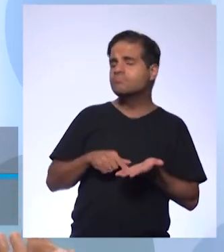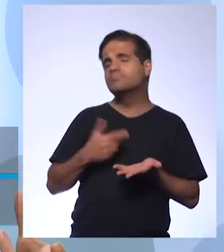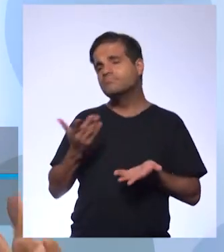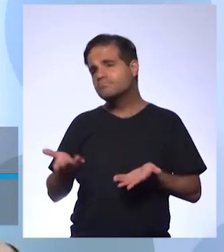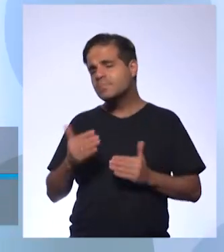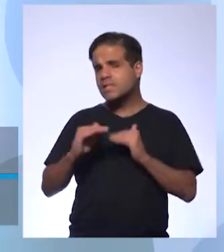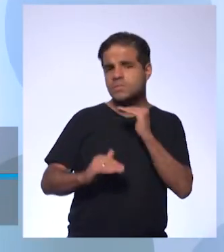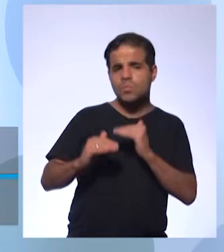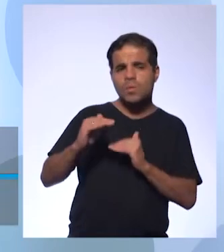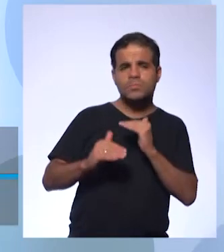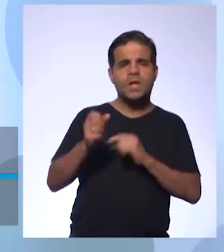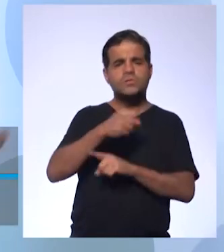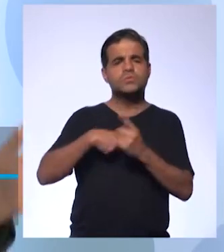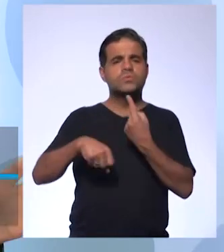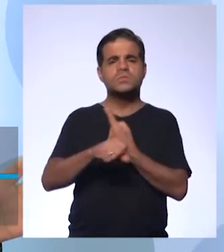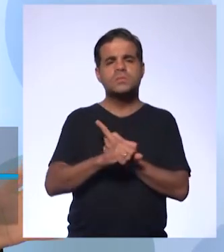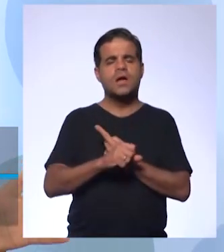Da